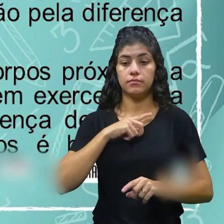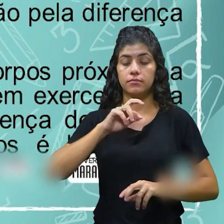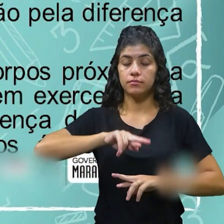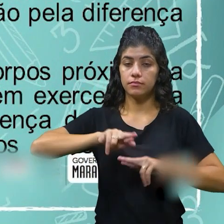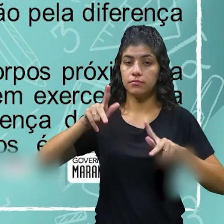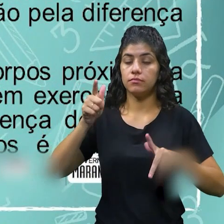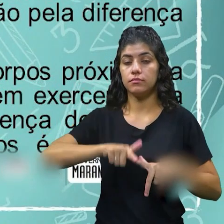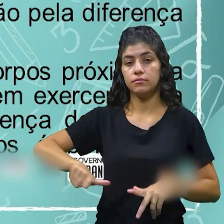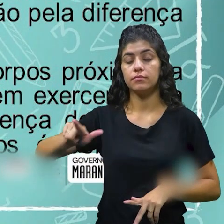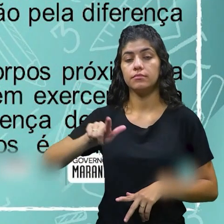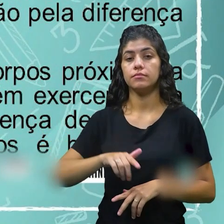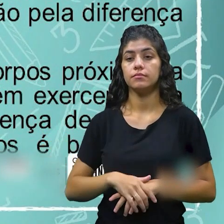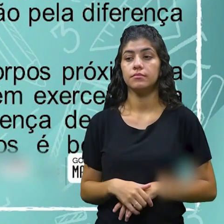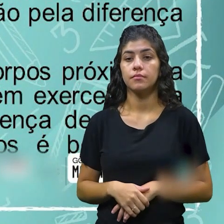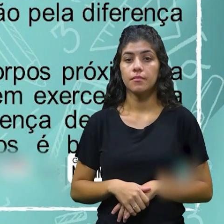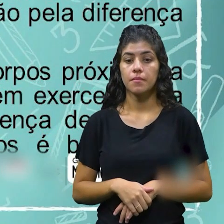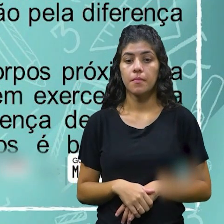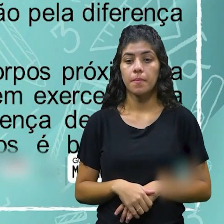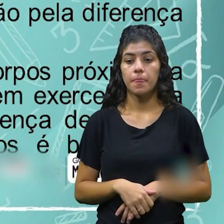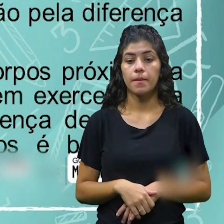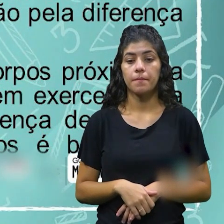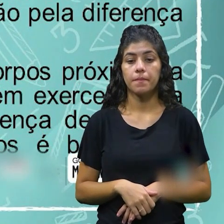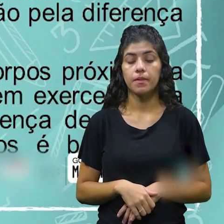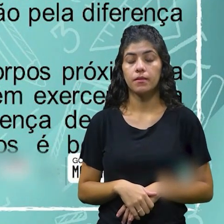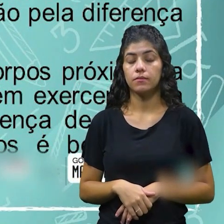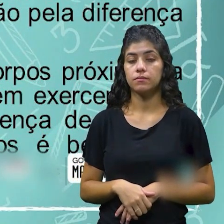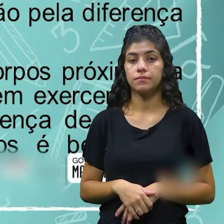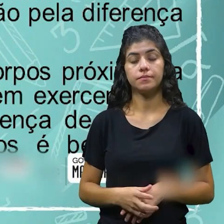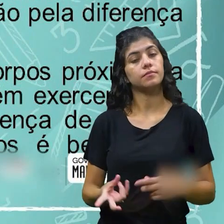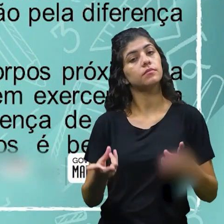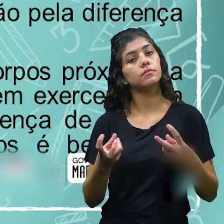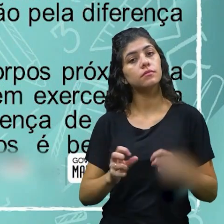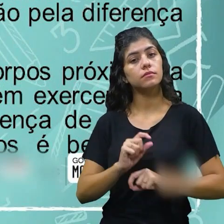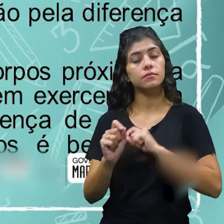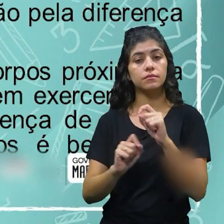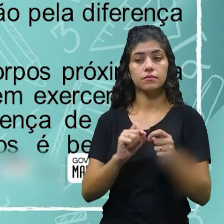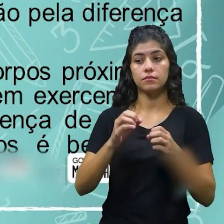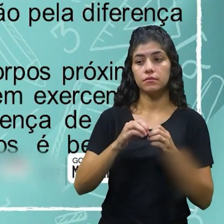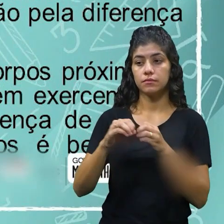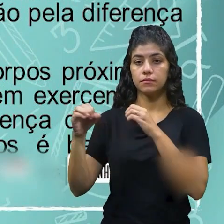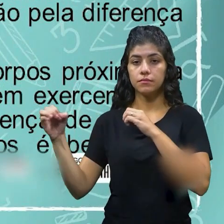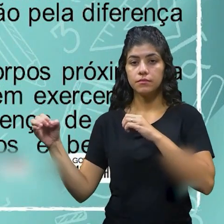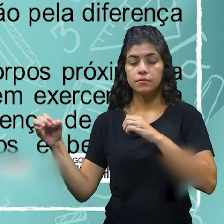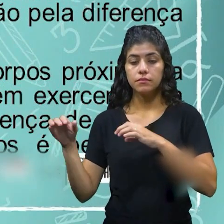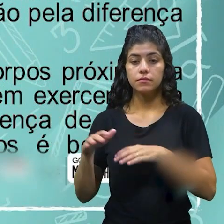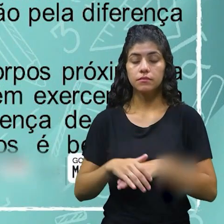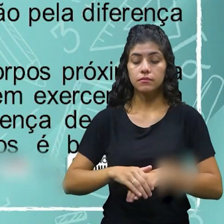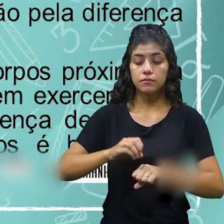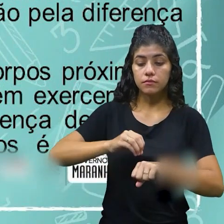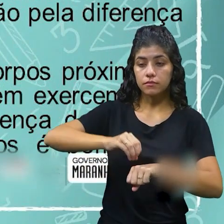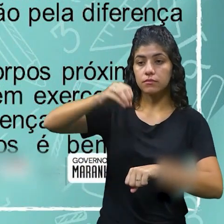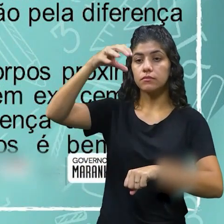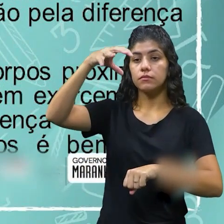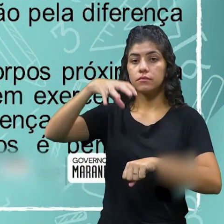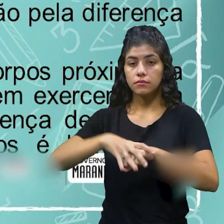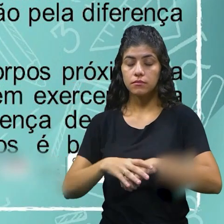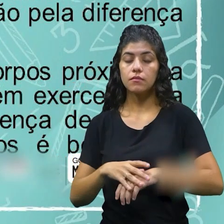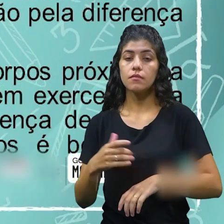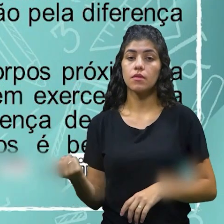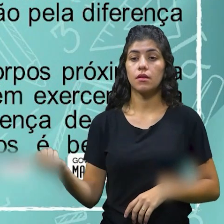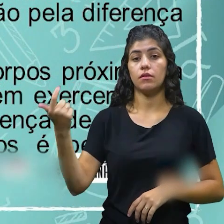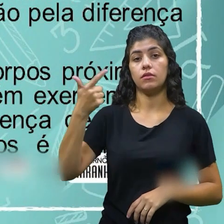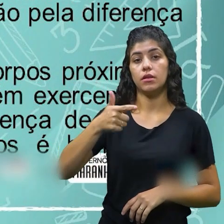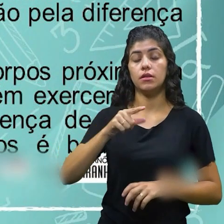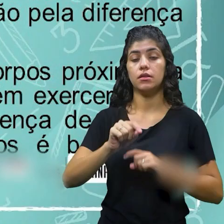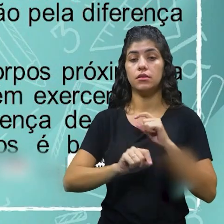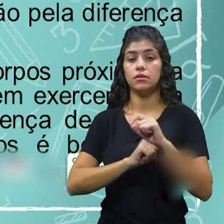aí de novo a diferença de massa sendo levada em consideração, verificamos que o deslocamento sofrido pelos corpos é bem mais considerável do que